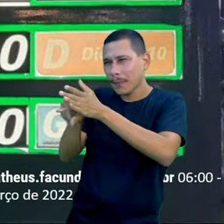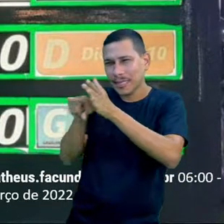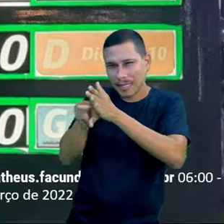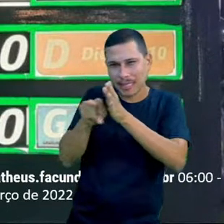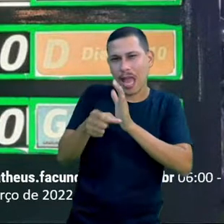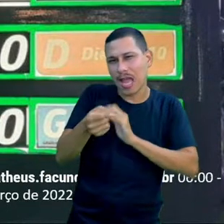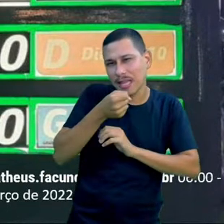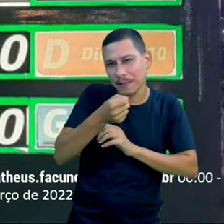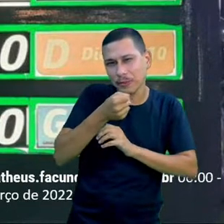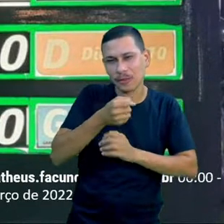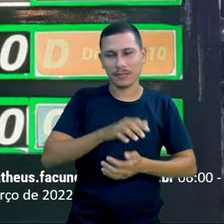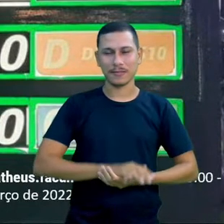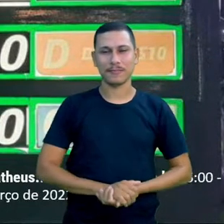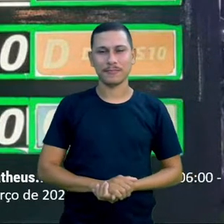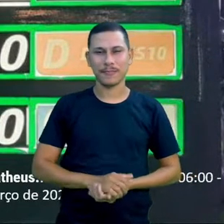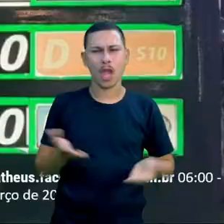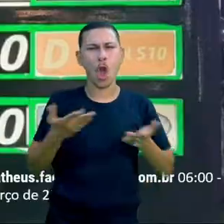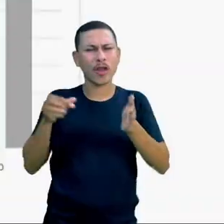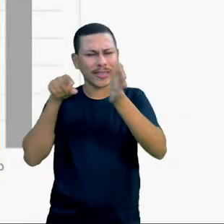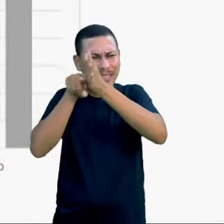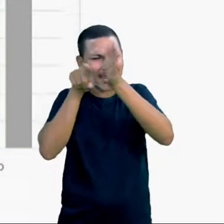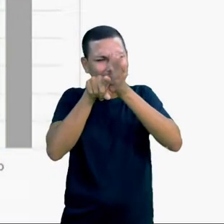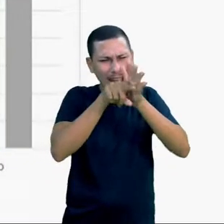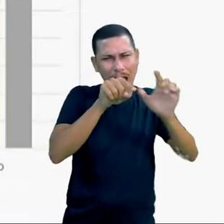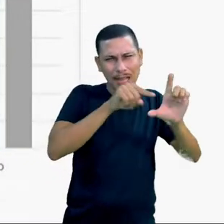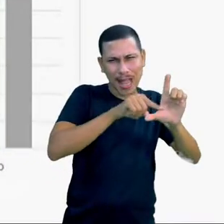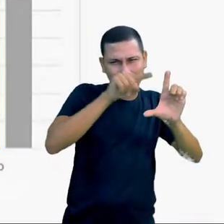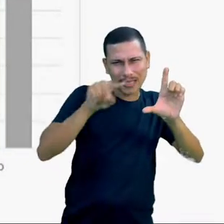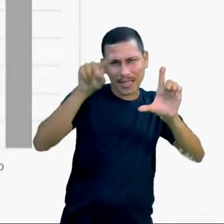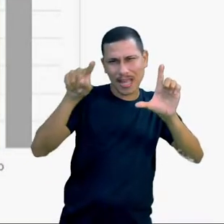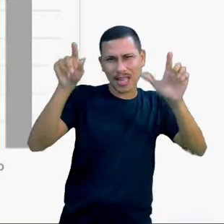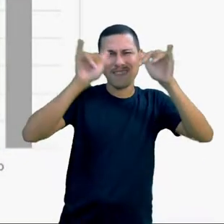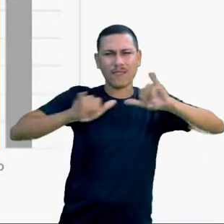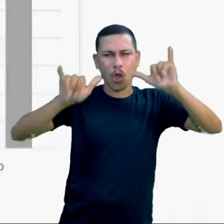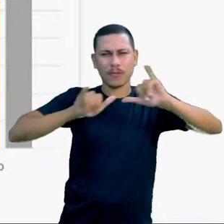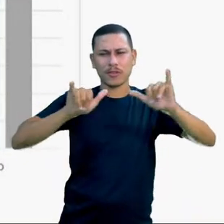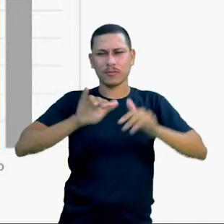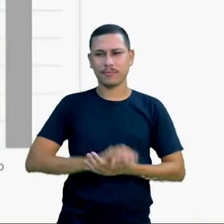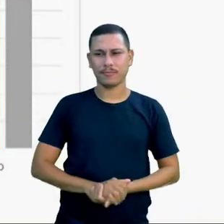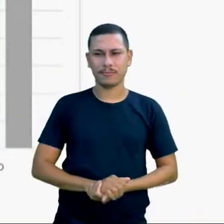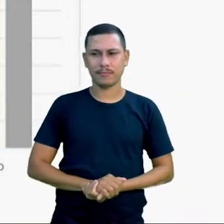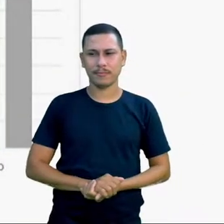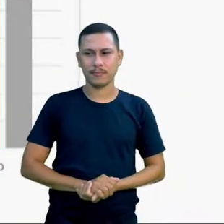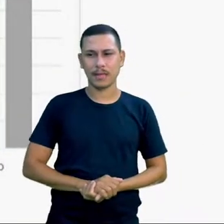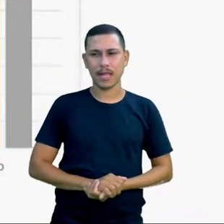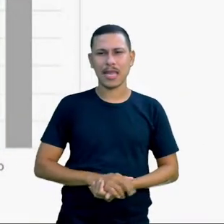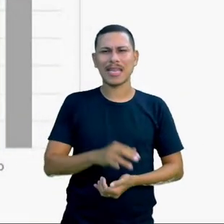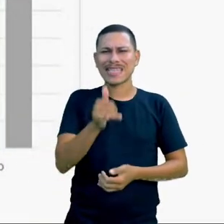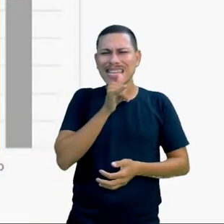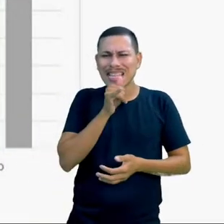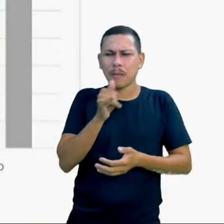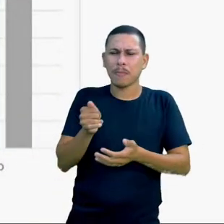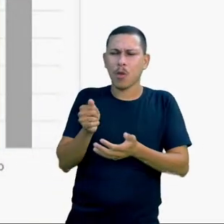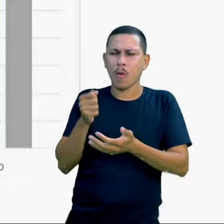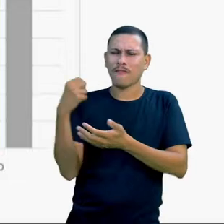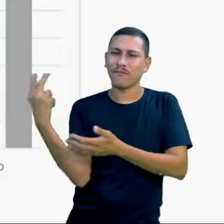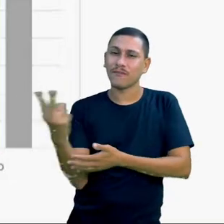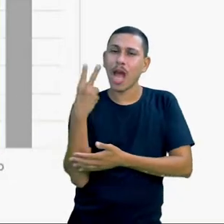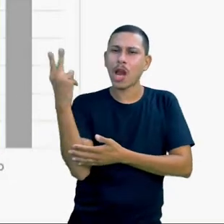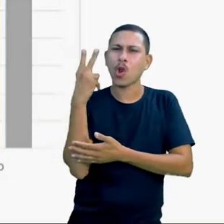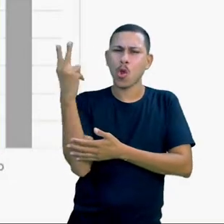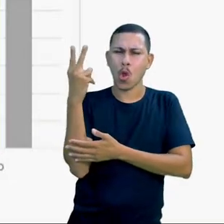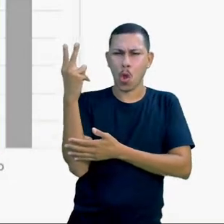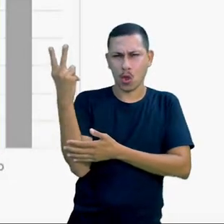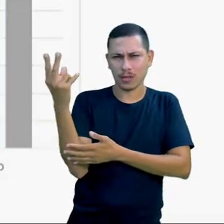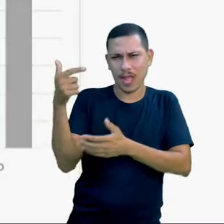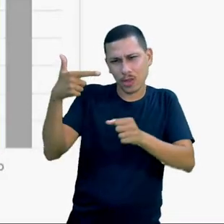ok? Vamos analisar esses dados? Vamos lá. Vimos que o preço dos combustíveis estava em